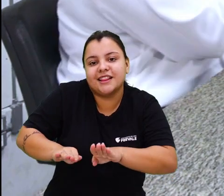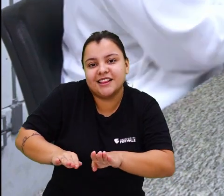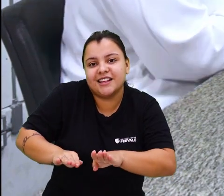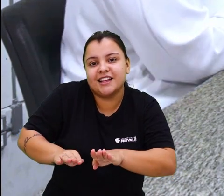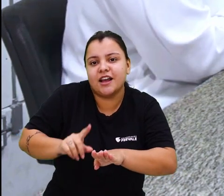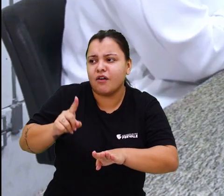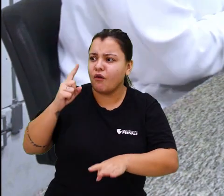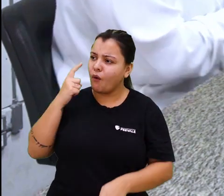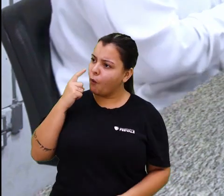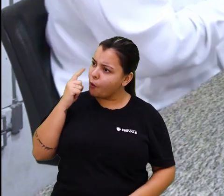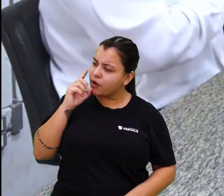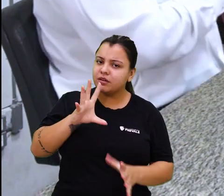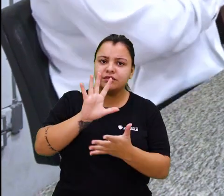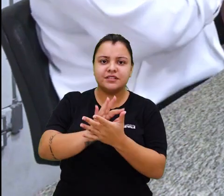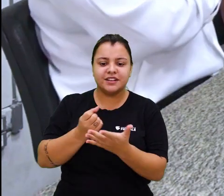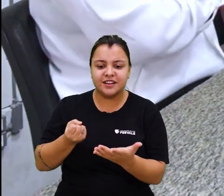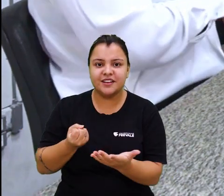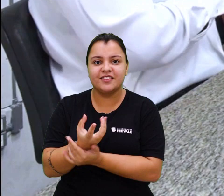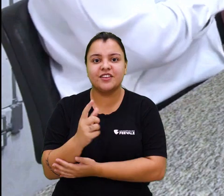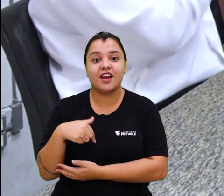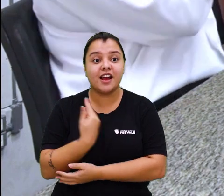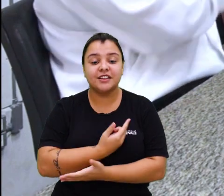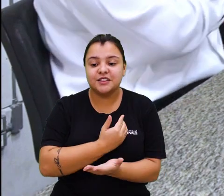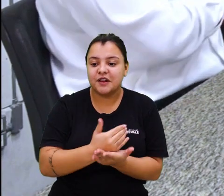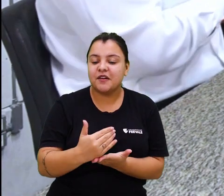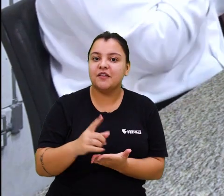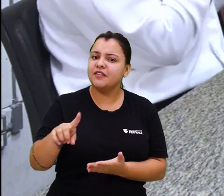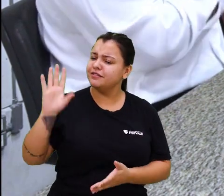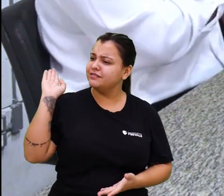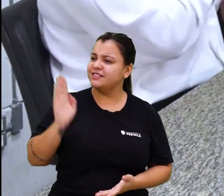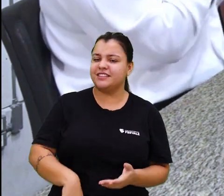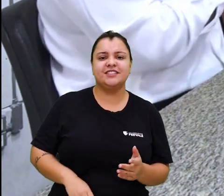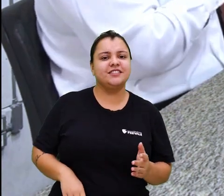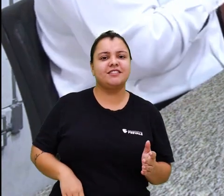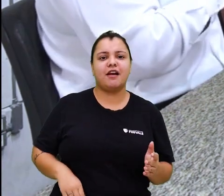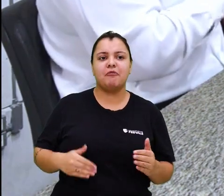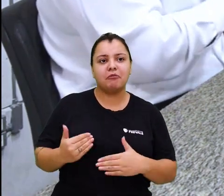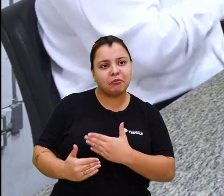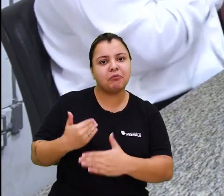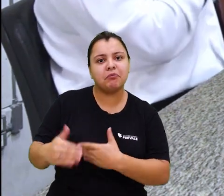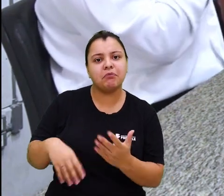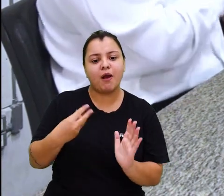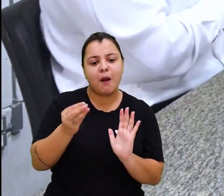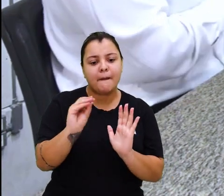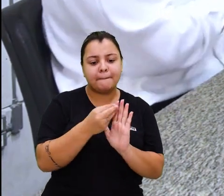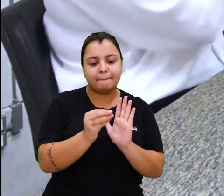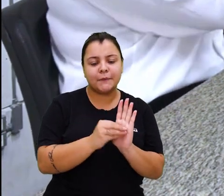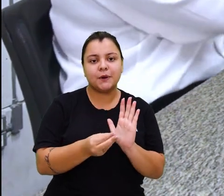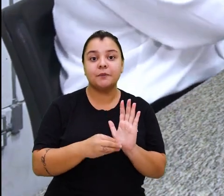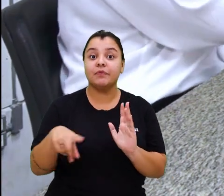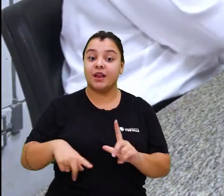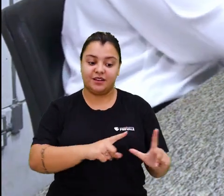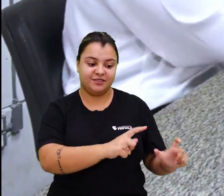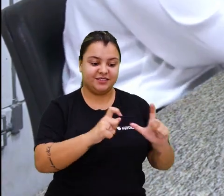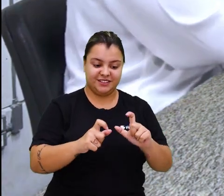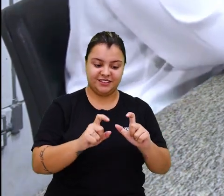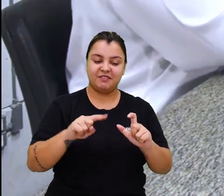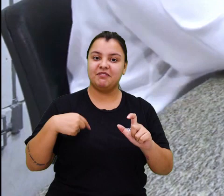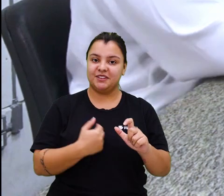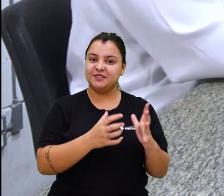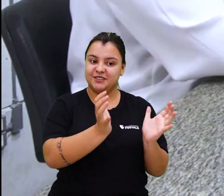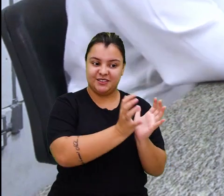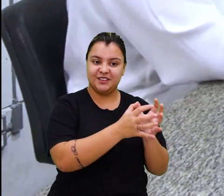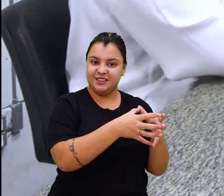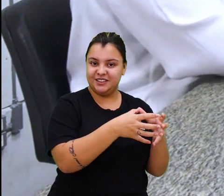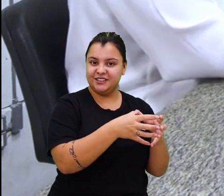eu vi o podcast de vocês quando a gente tava começando eu vi que vocês já tavam soltando alguns Episódios eu mandei print pro nosso grupo ali eu pensei